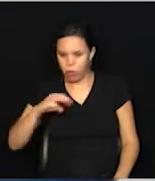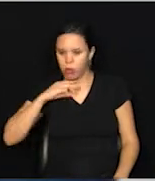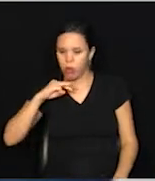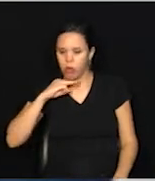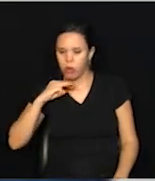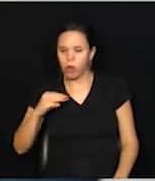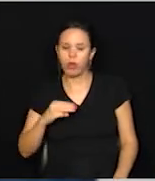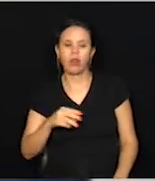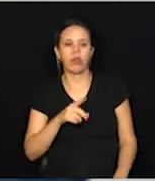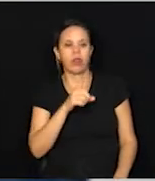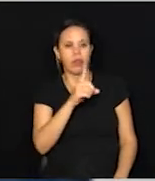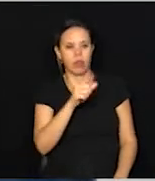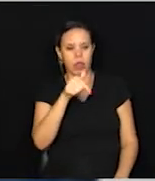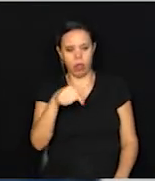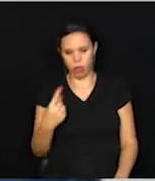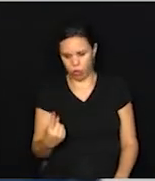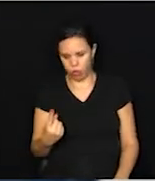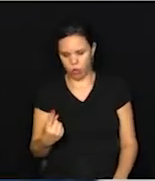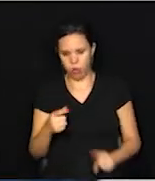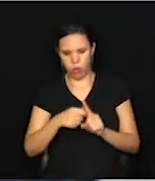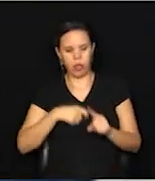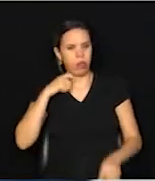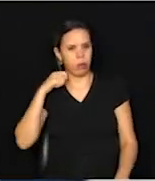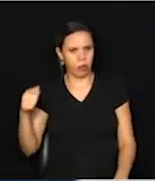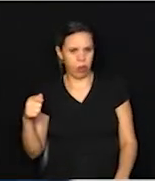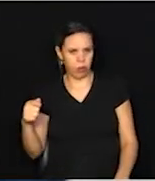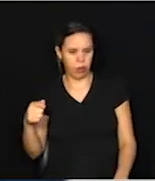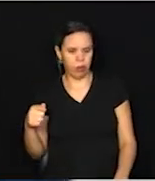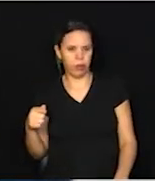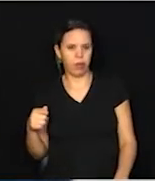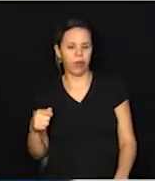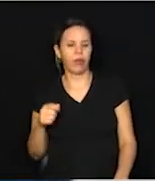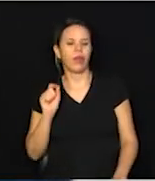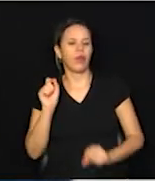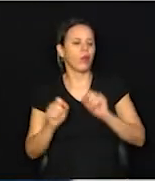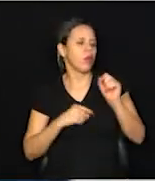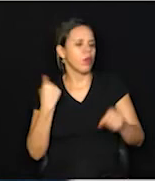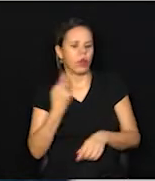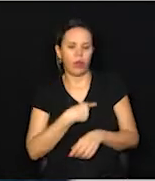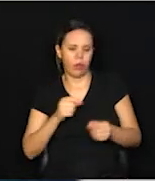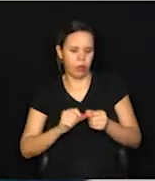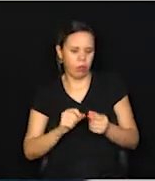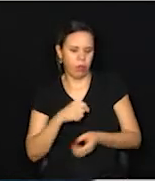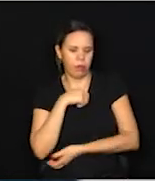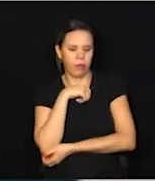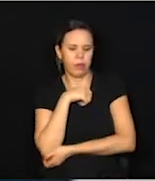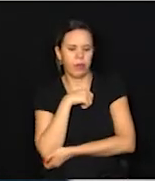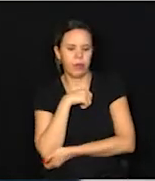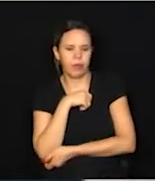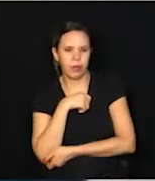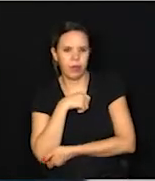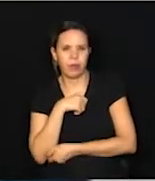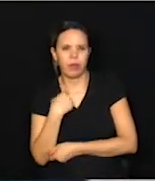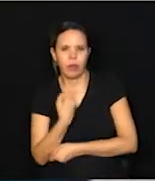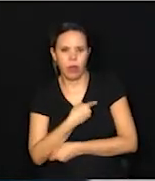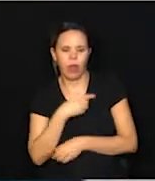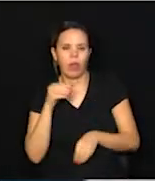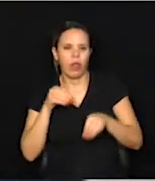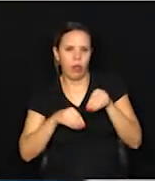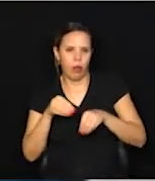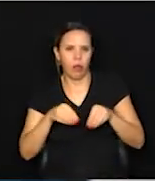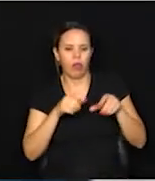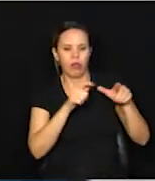e 171 leitos em abril. Basicamente, o que nós fizemos? Nós montamos em